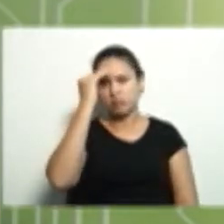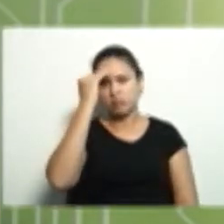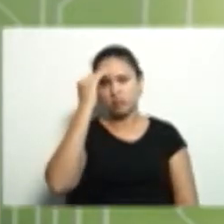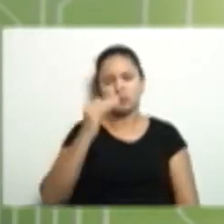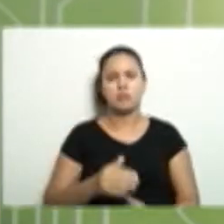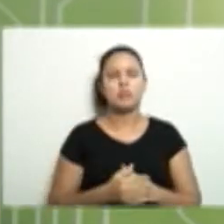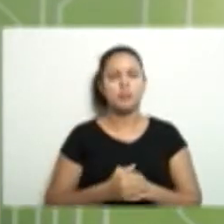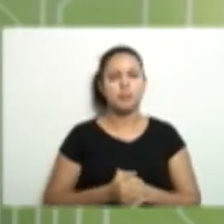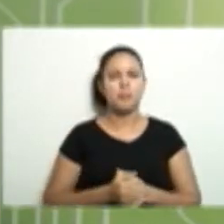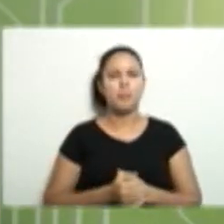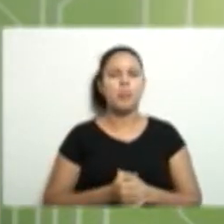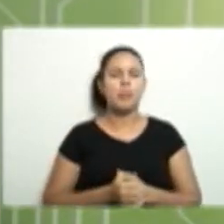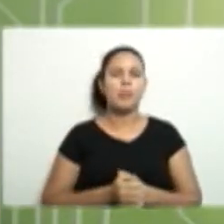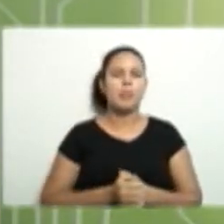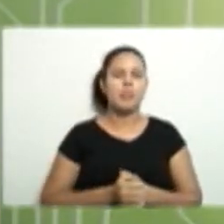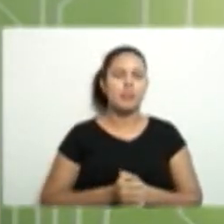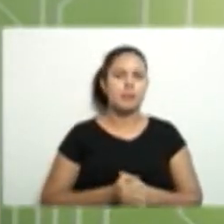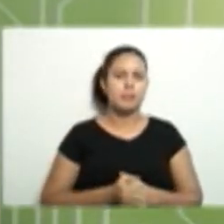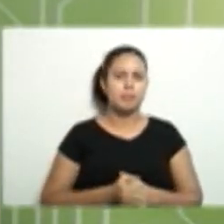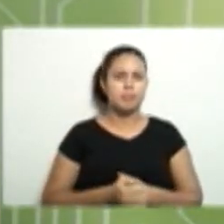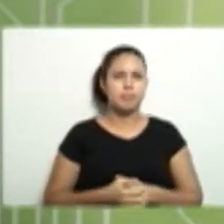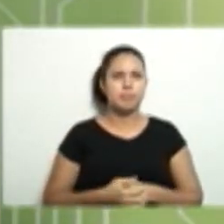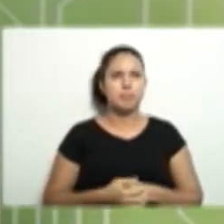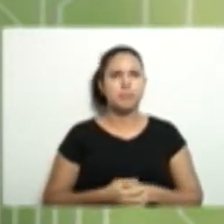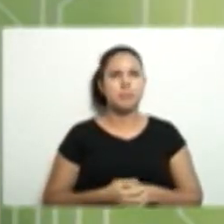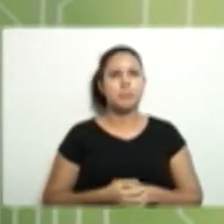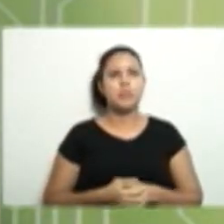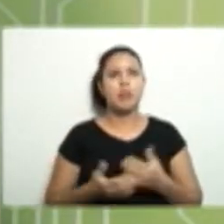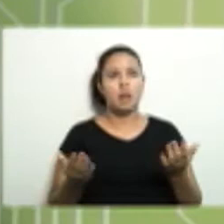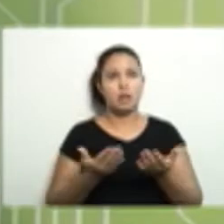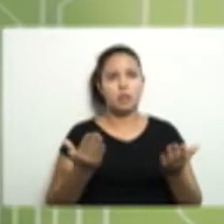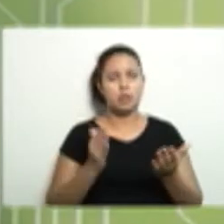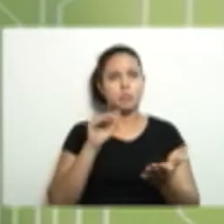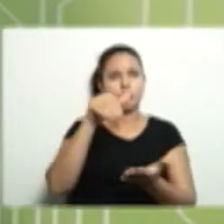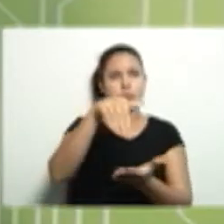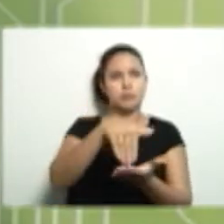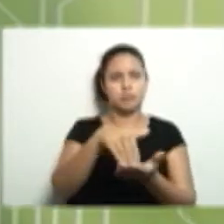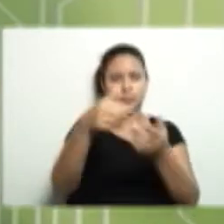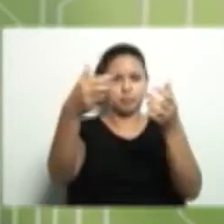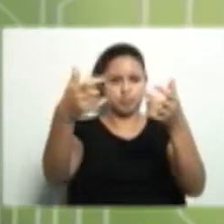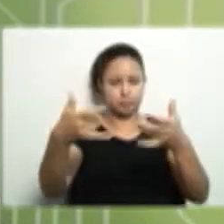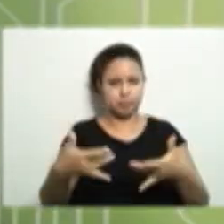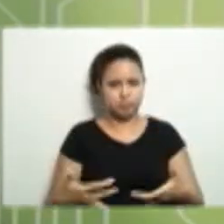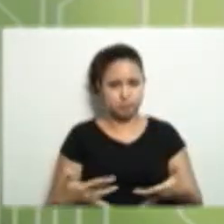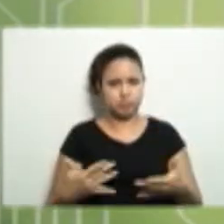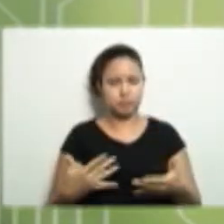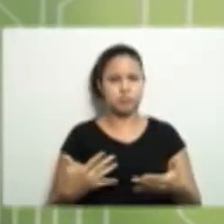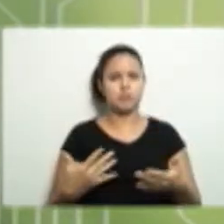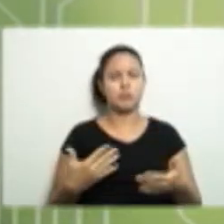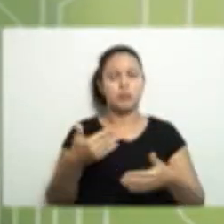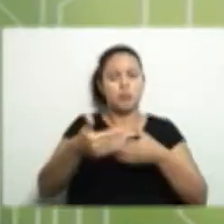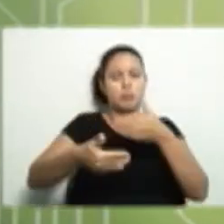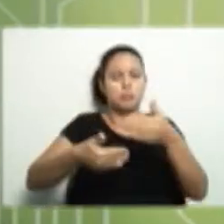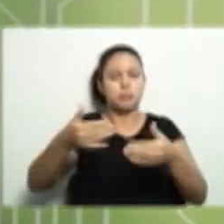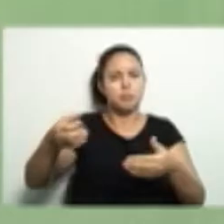debate sobre o desenvolvimento regional. E vamos, por fim, falar sobre essa conclusão de modernização. A gente vê ali no slide